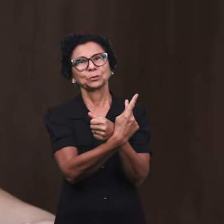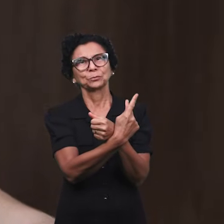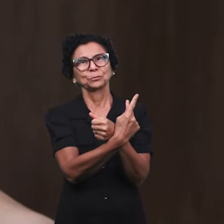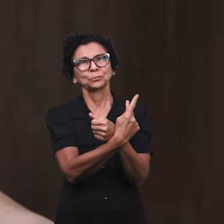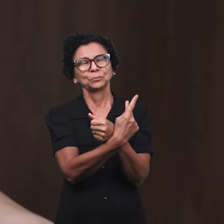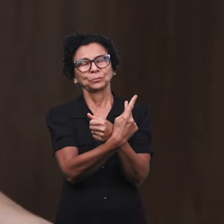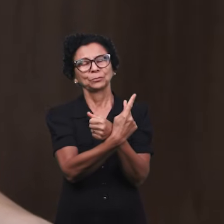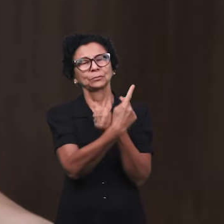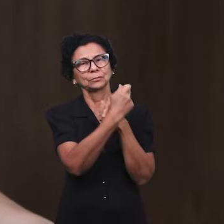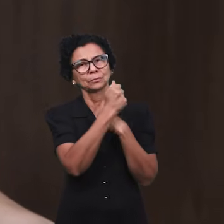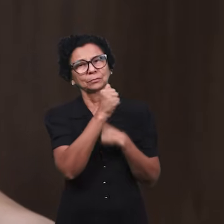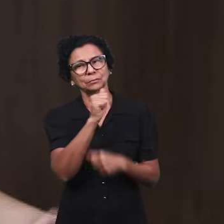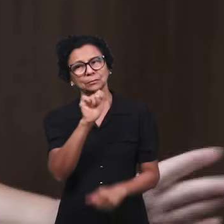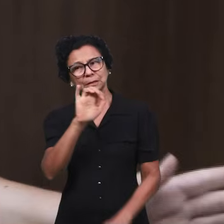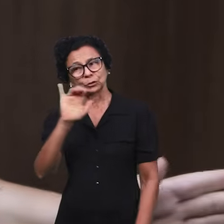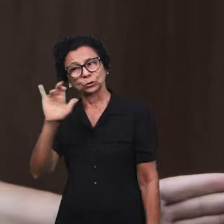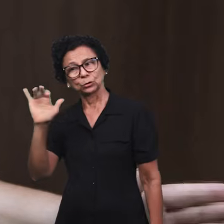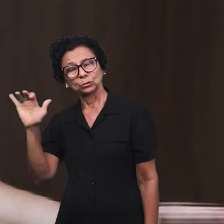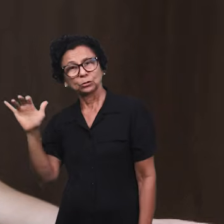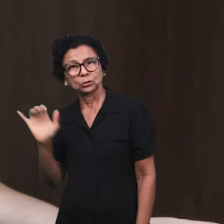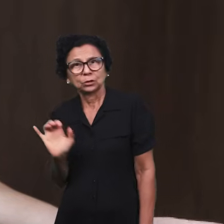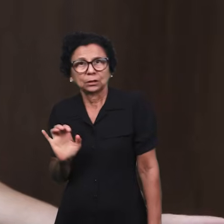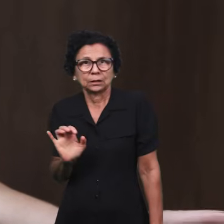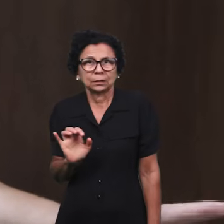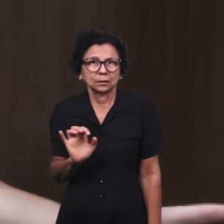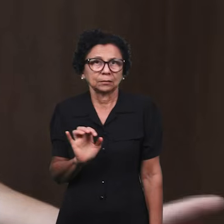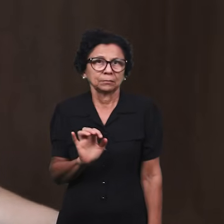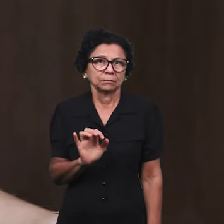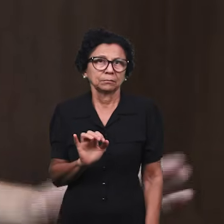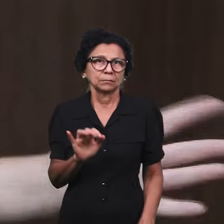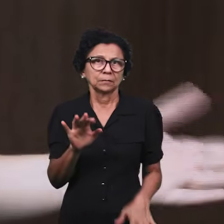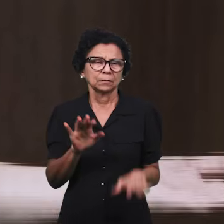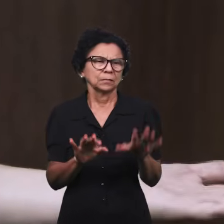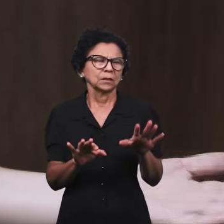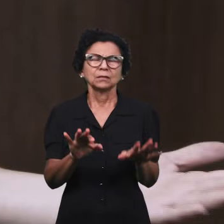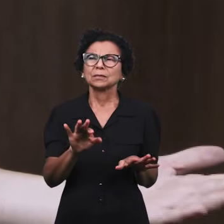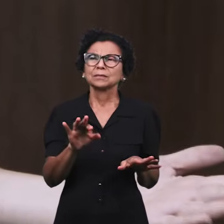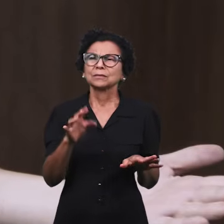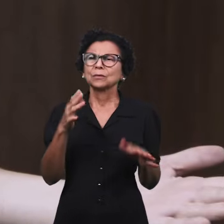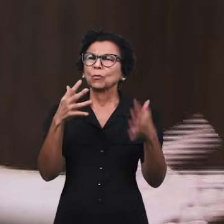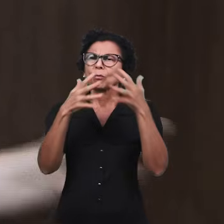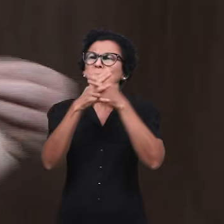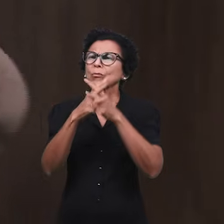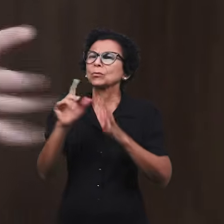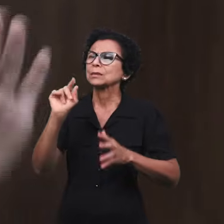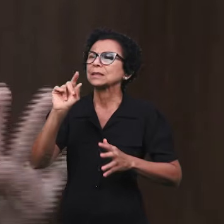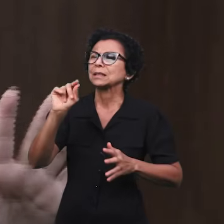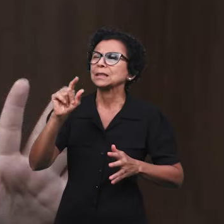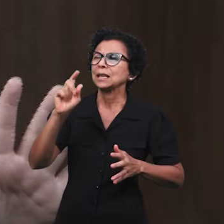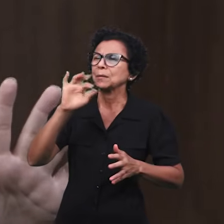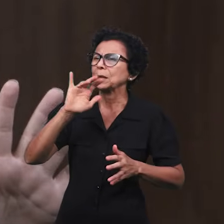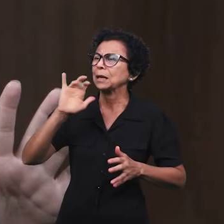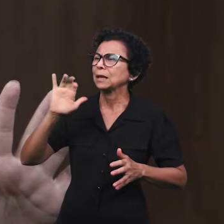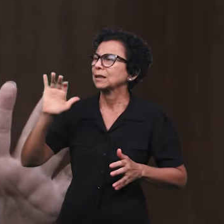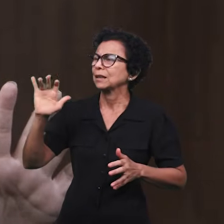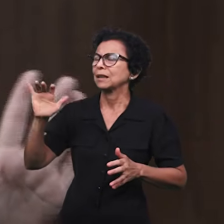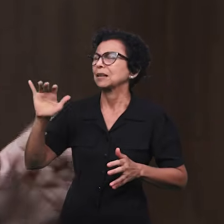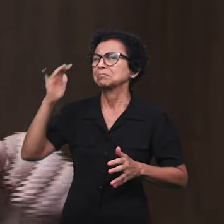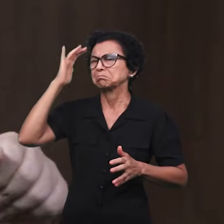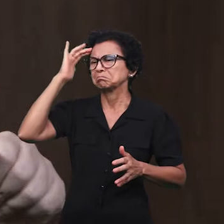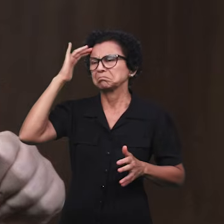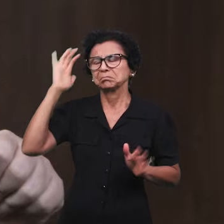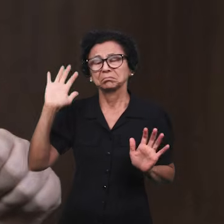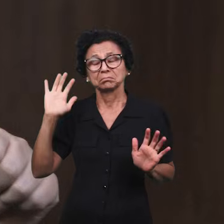eu jogo uma datilologia. O surdo vai saber? Não sei também, provavelmente não. Ele também vai olhar e falar, esse nome o que é? Pode ser que ele não consiga